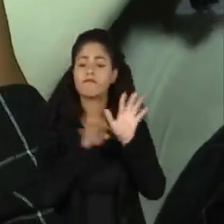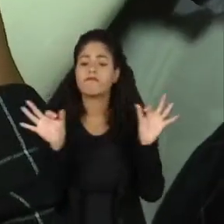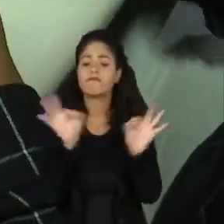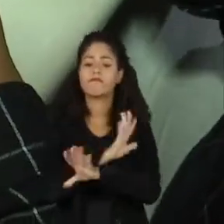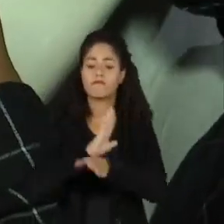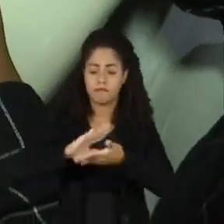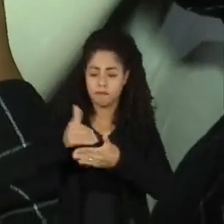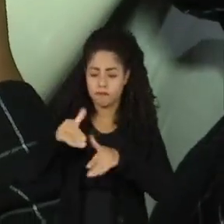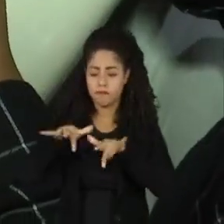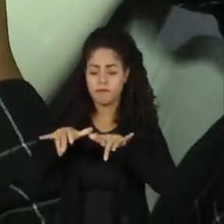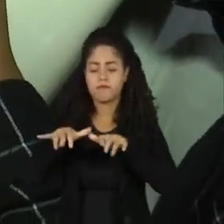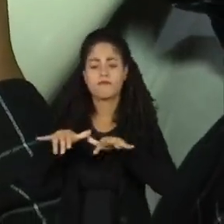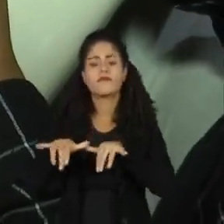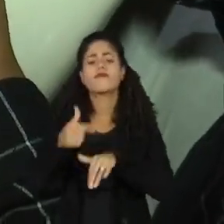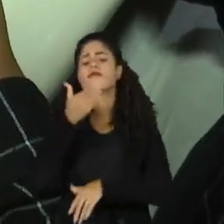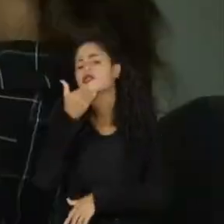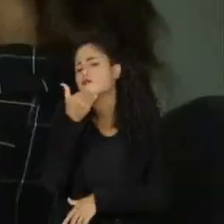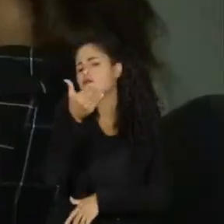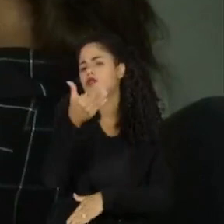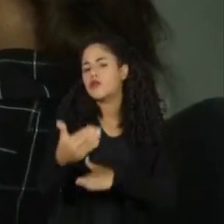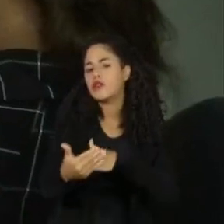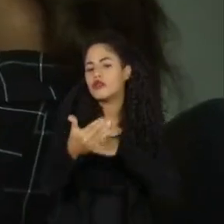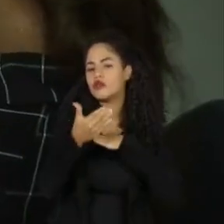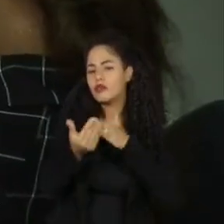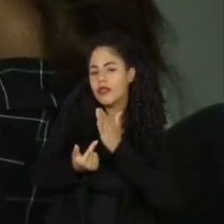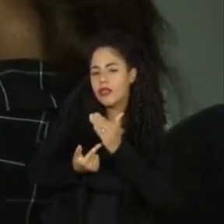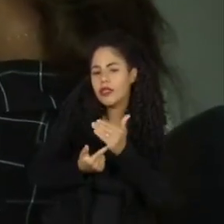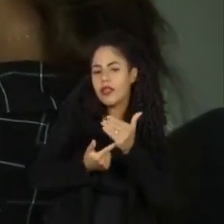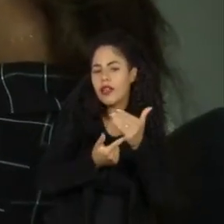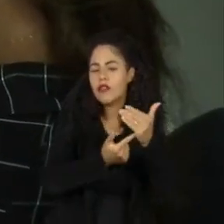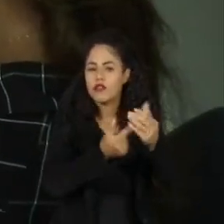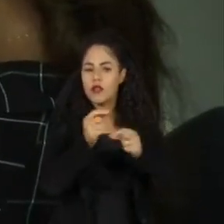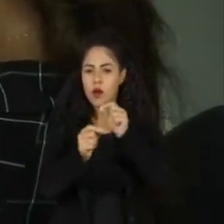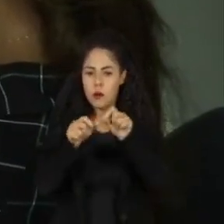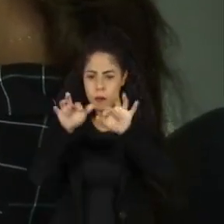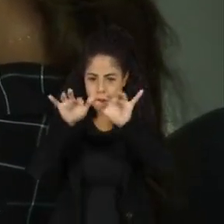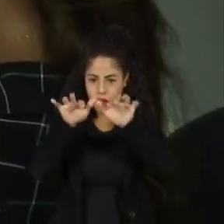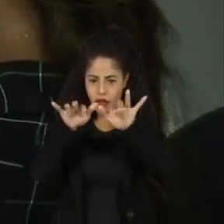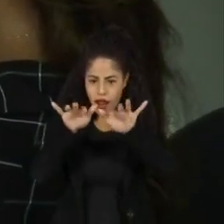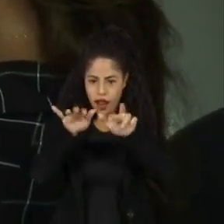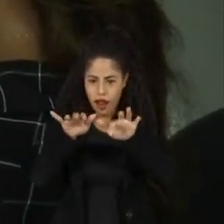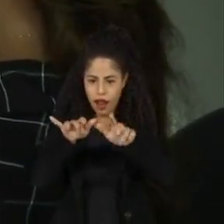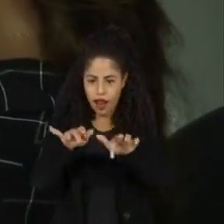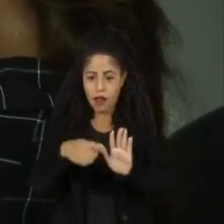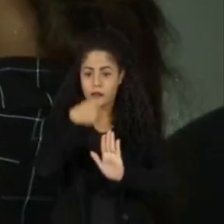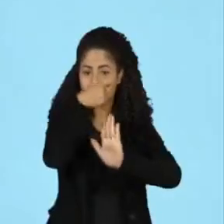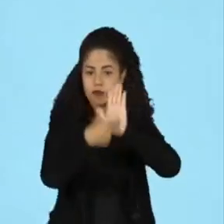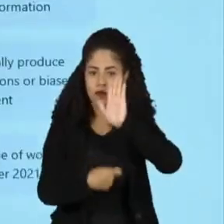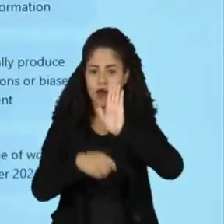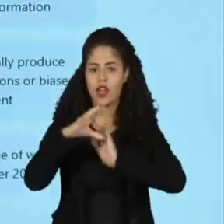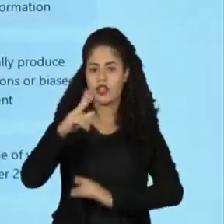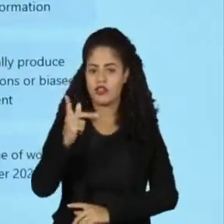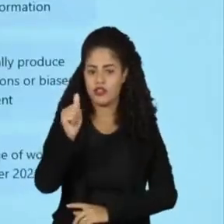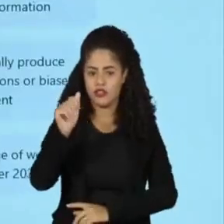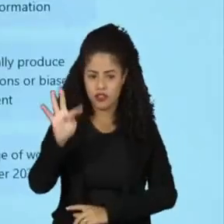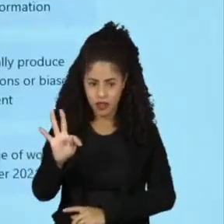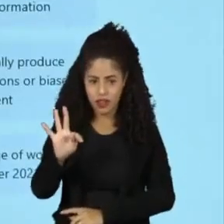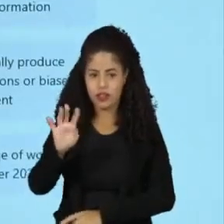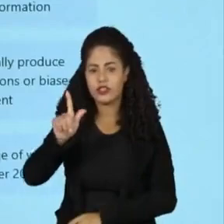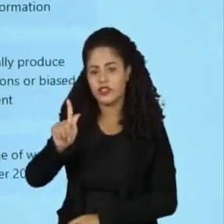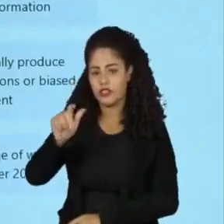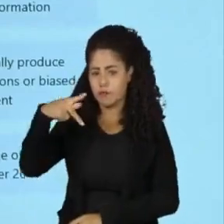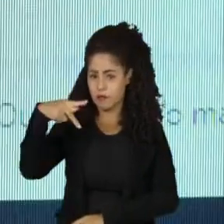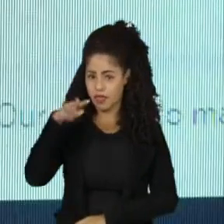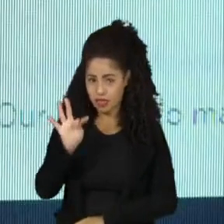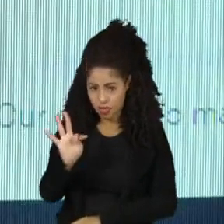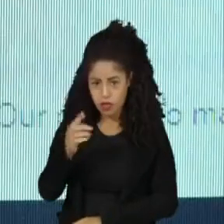e hoje peço uma ajudinha extra da tecnologia para escrever a reportagem sobre ChatGPT ao próprio